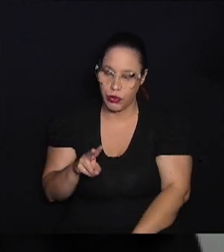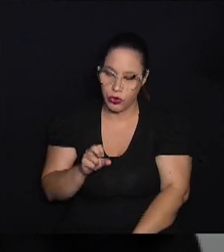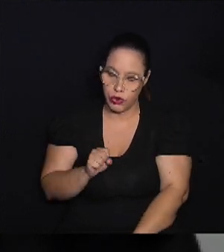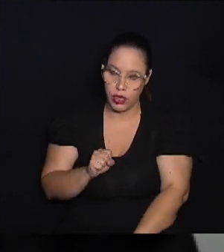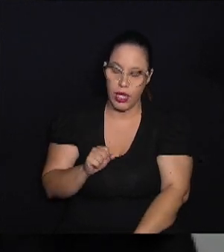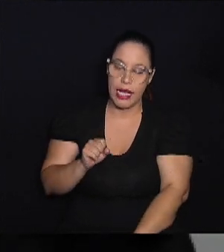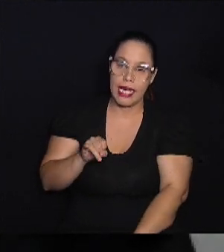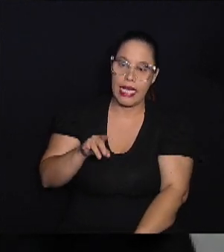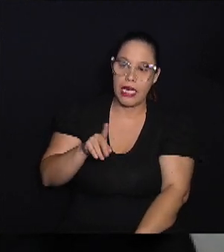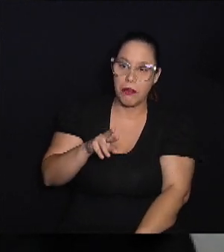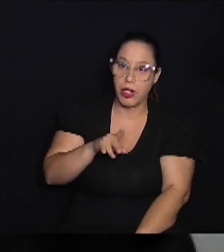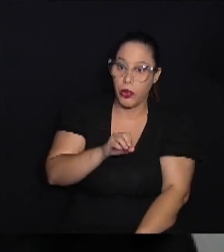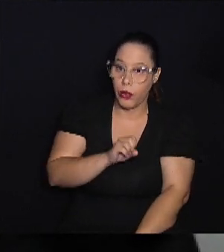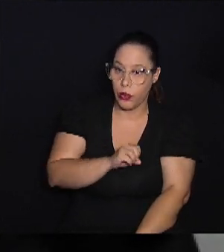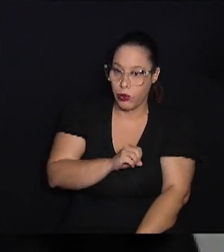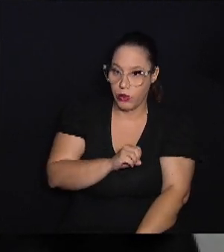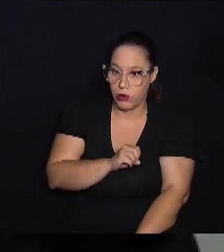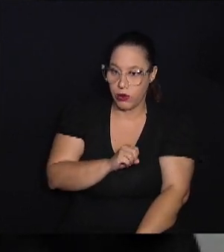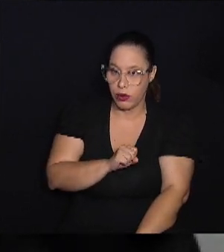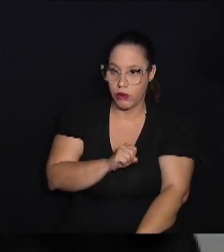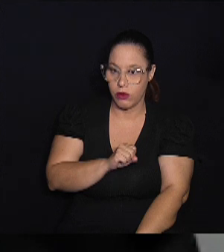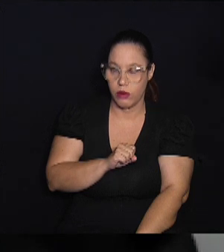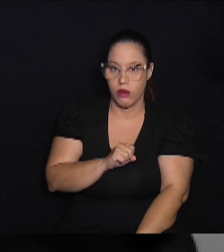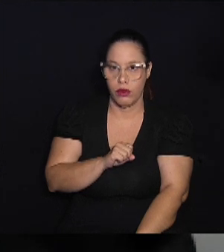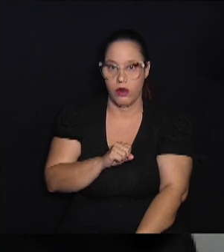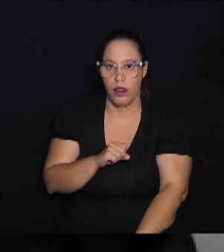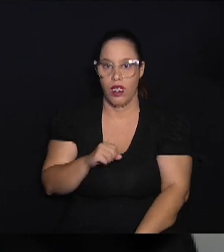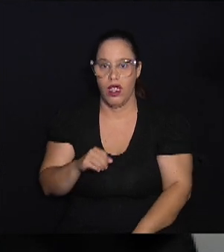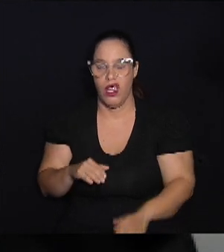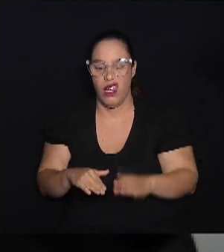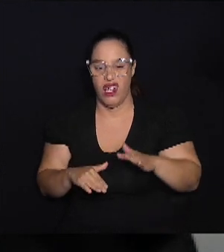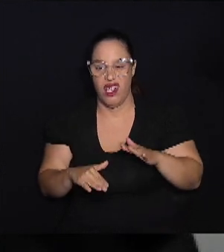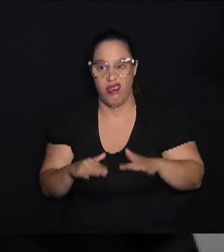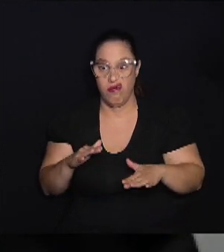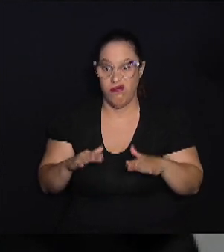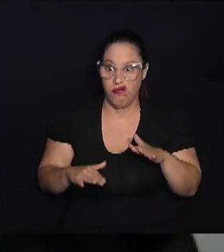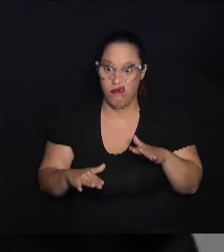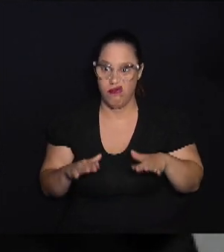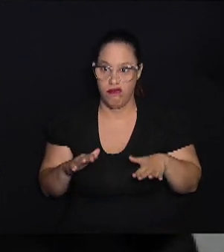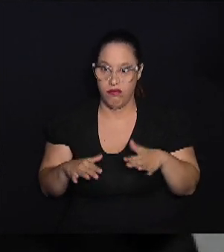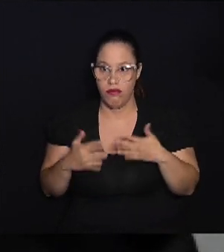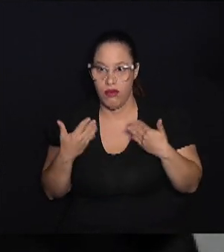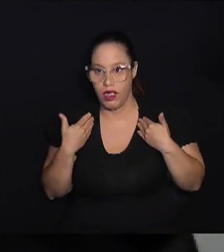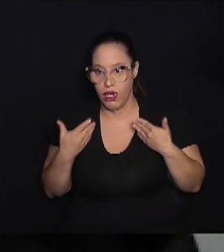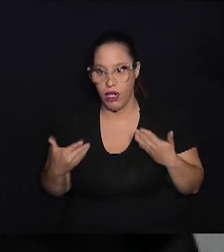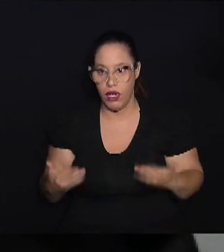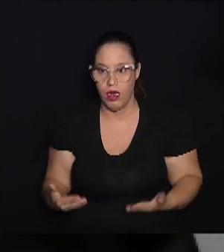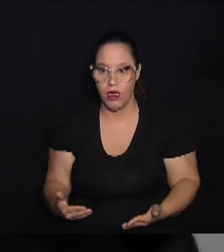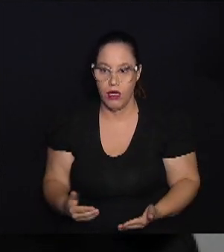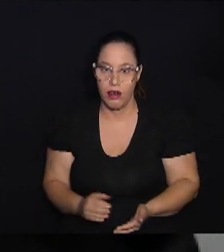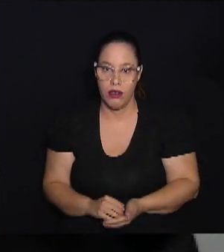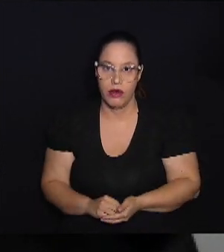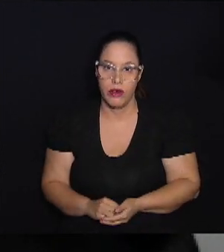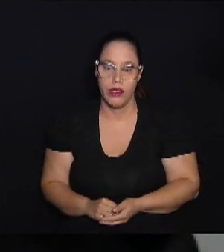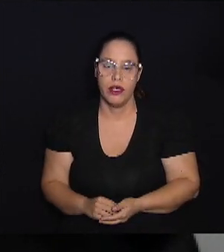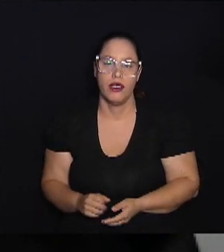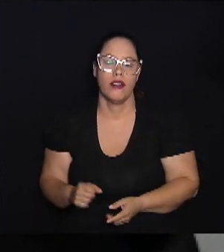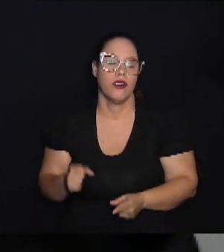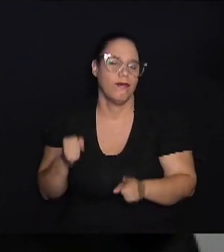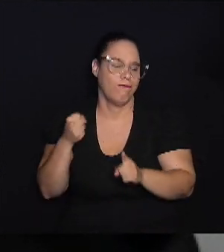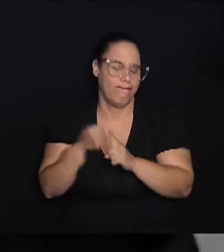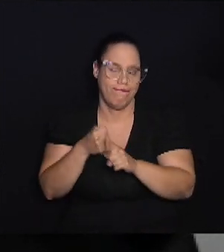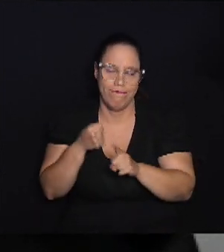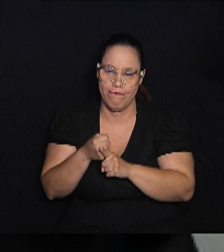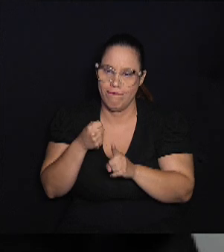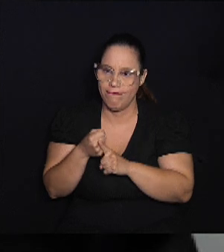organismo como xenobióticos. Eles desregulam todo o equilíbrio hormonal e eles afetam negativamente